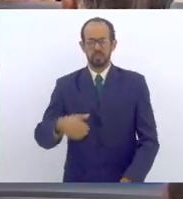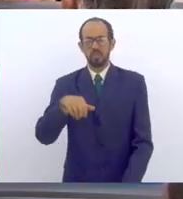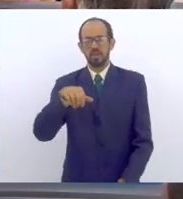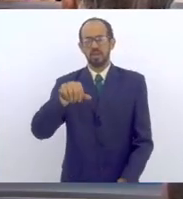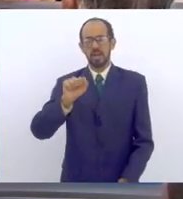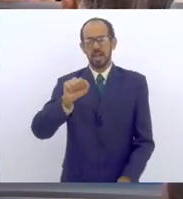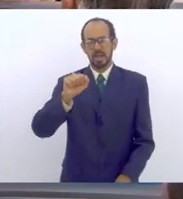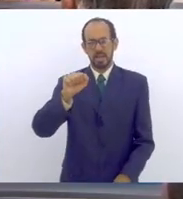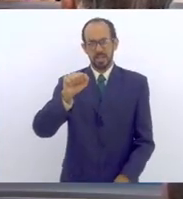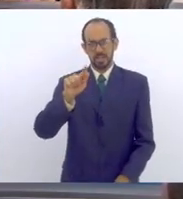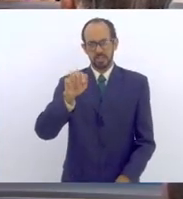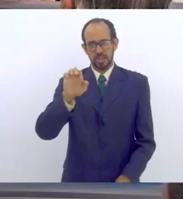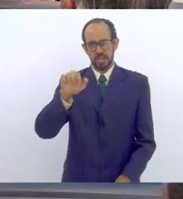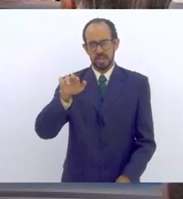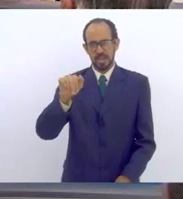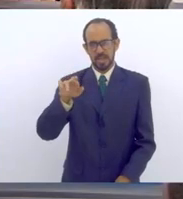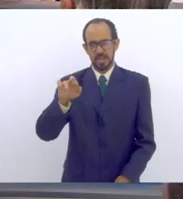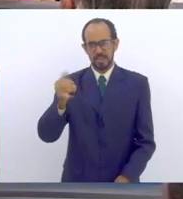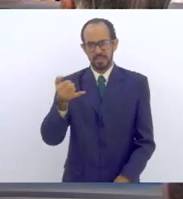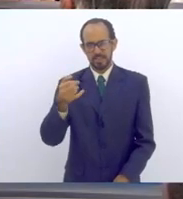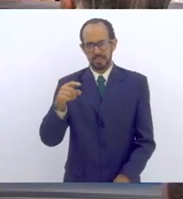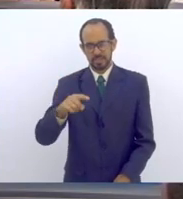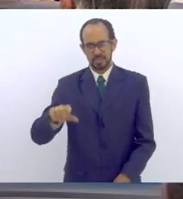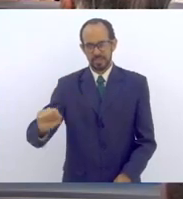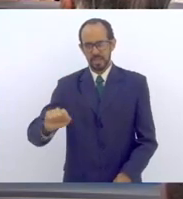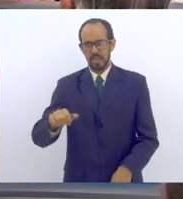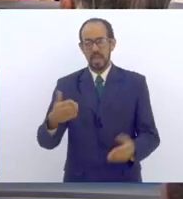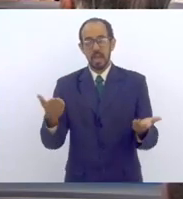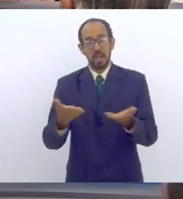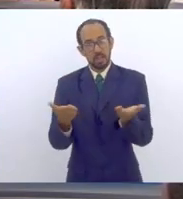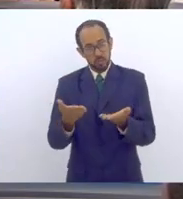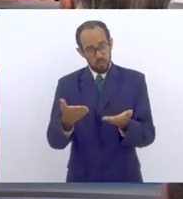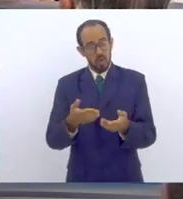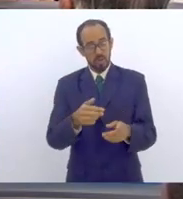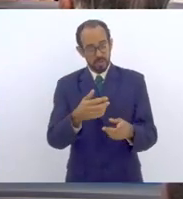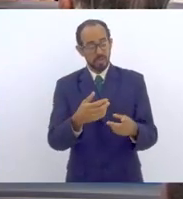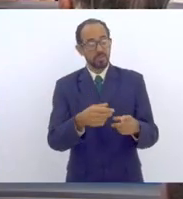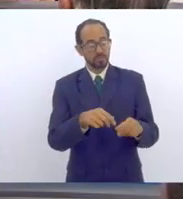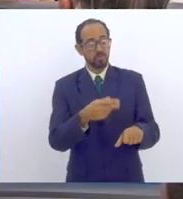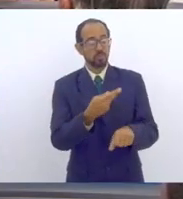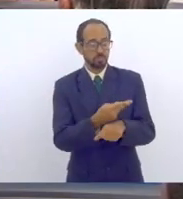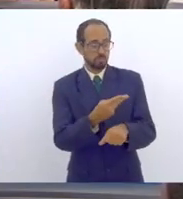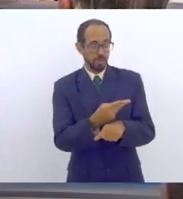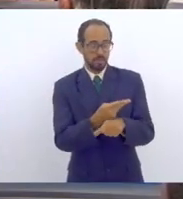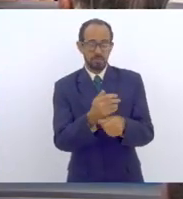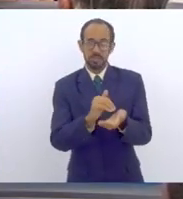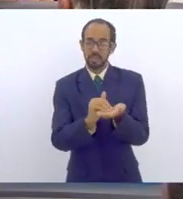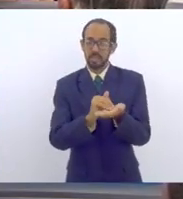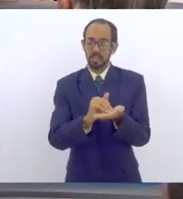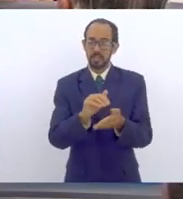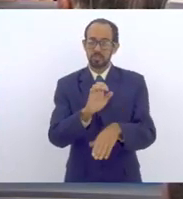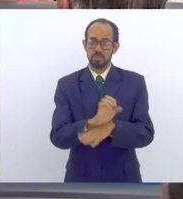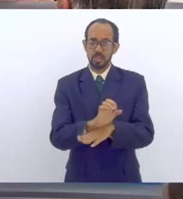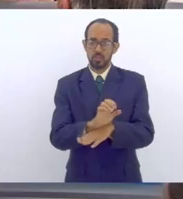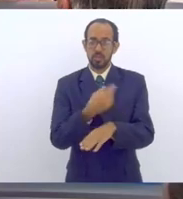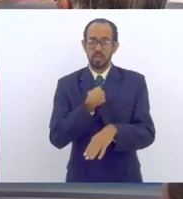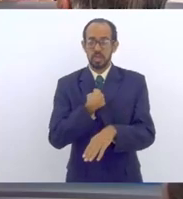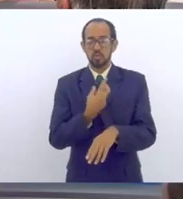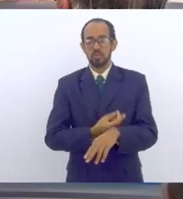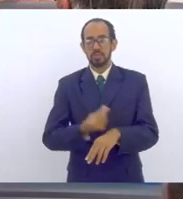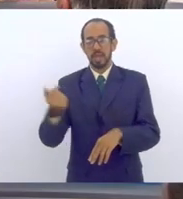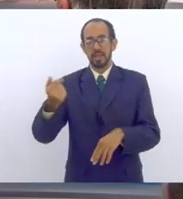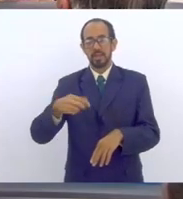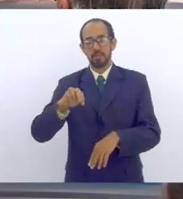agência reguladora e por último agora ele recebeu o prêmio para ser secretário estado não é para ninguém eu sair da secretaria em março